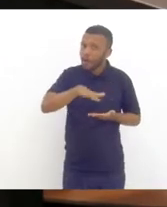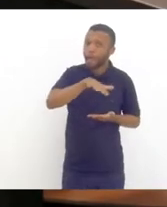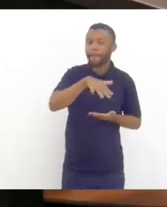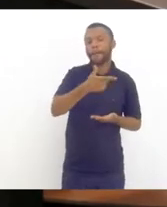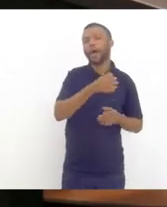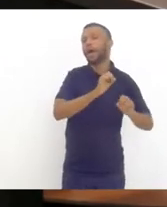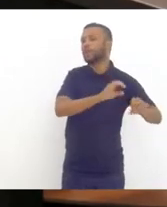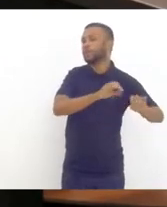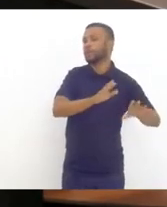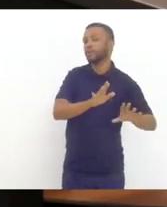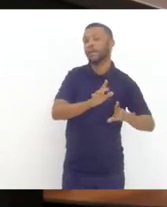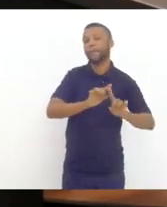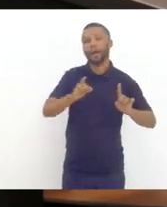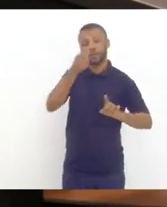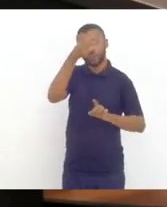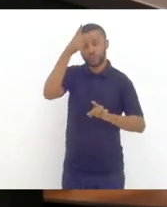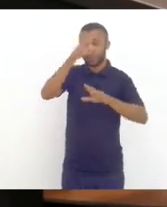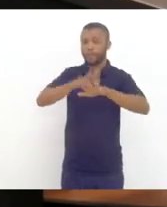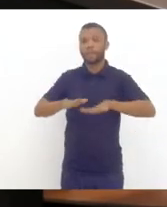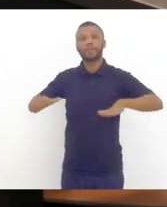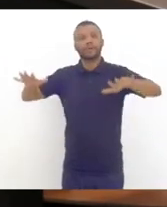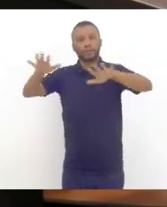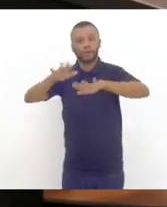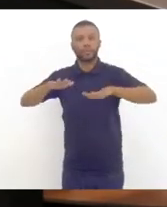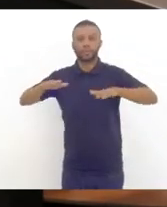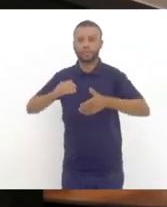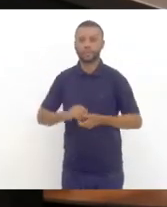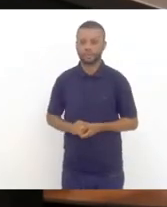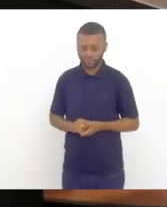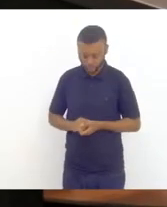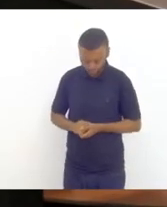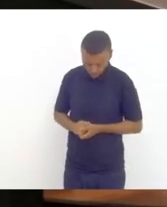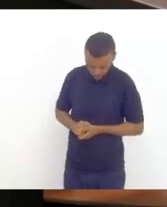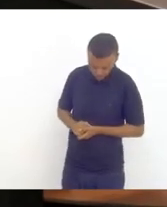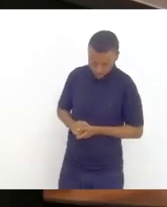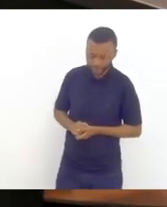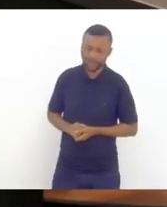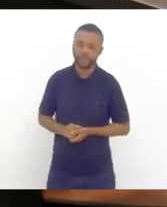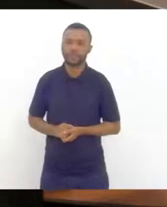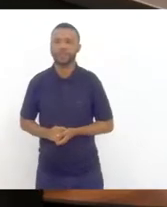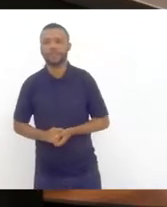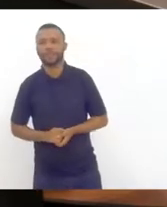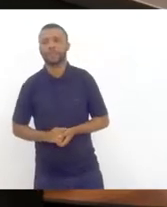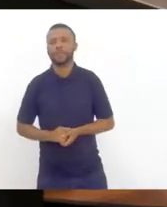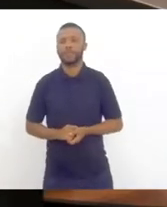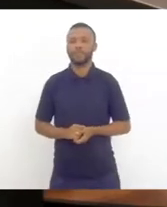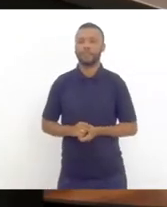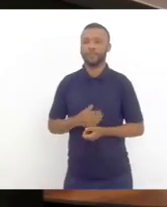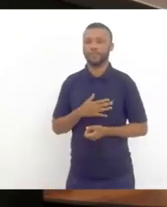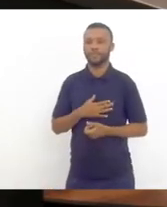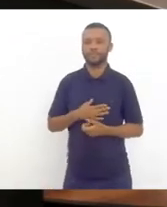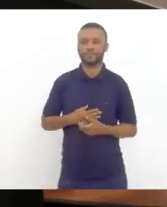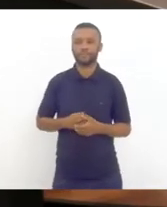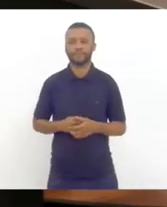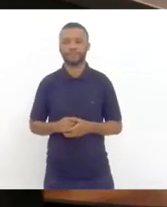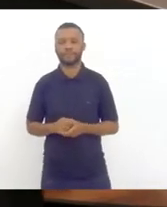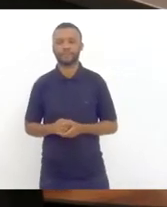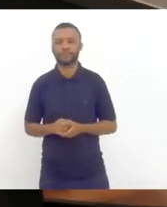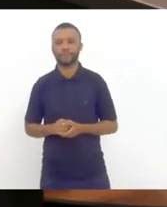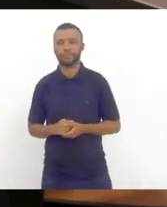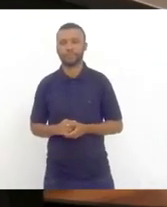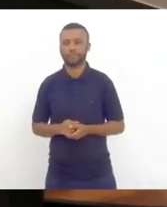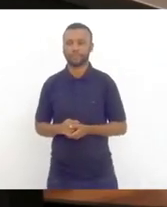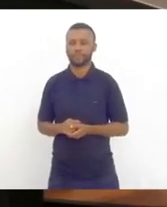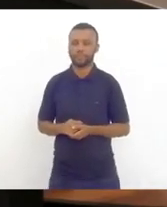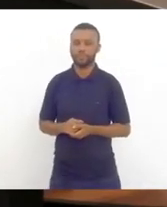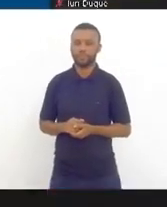ainda mais e incentiva ainda mais o repasse para os municípios. Passando aqui, também, por favor, a gente